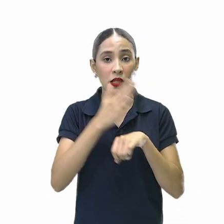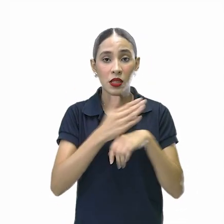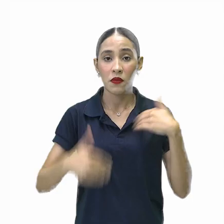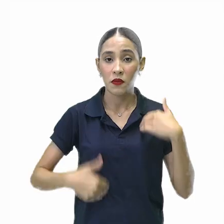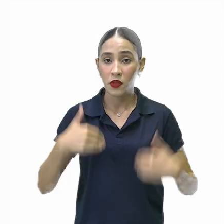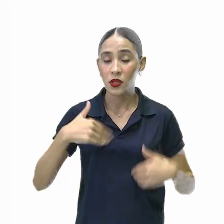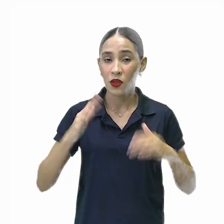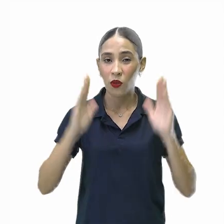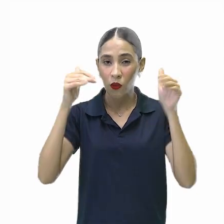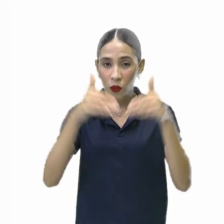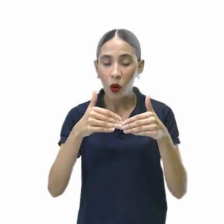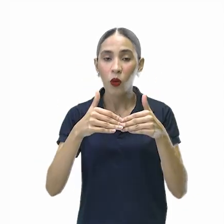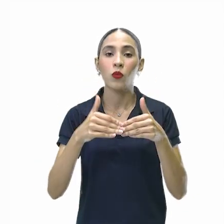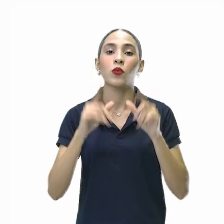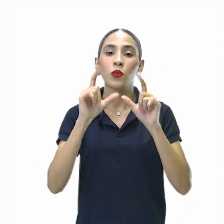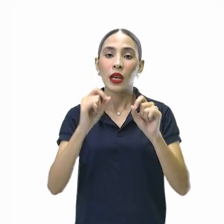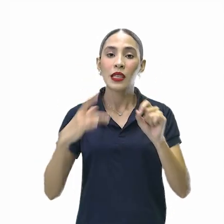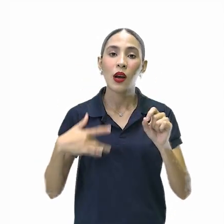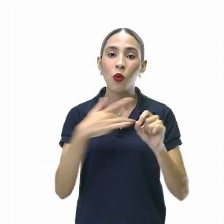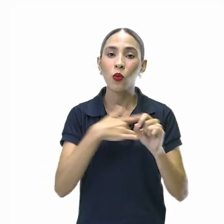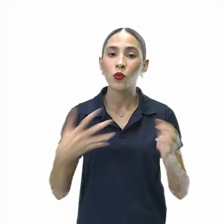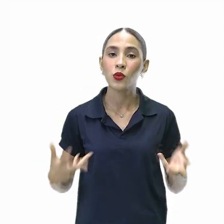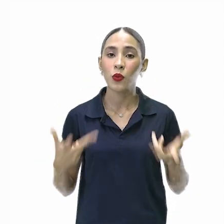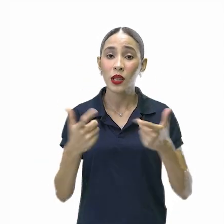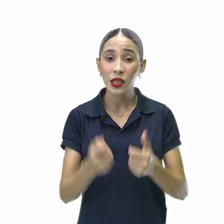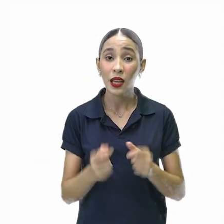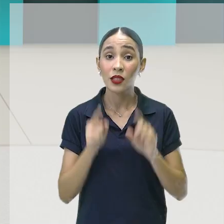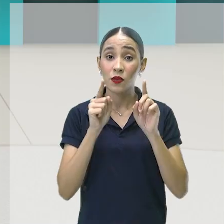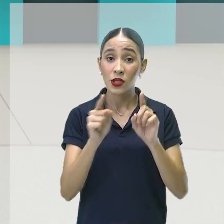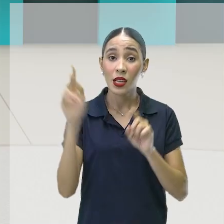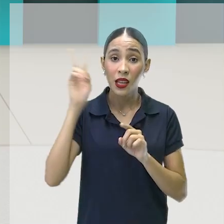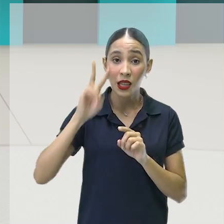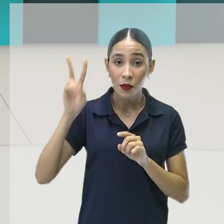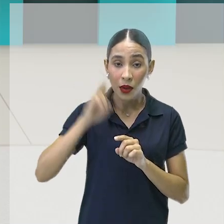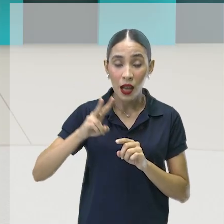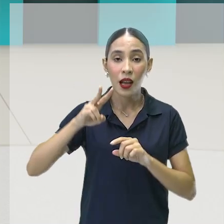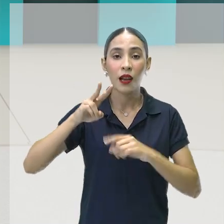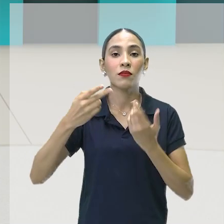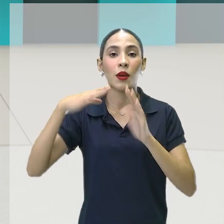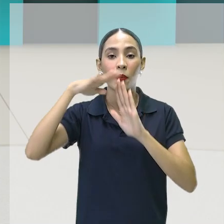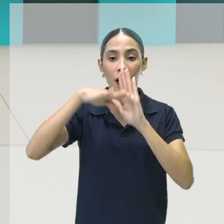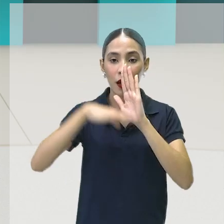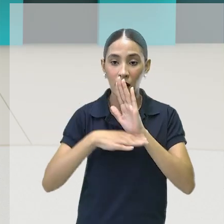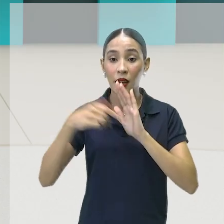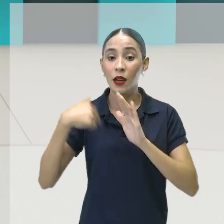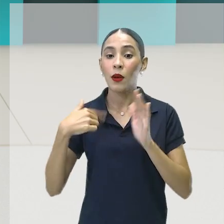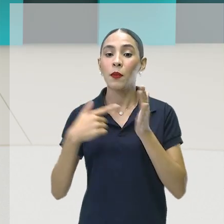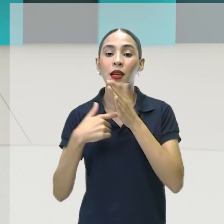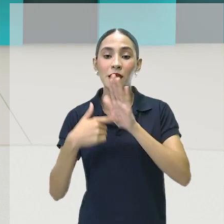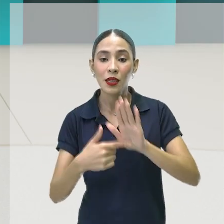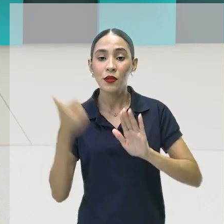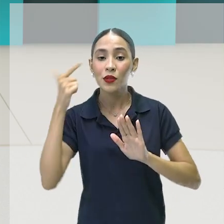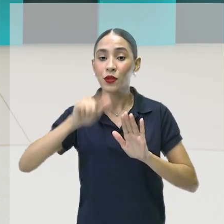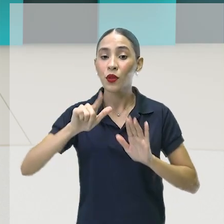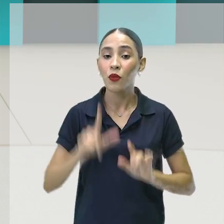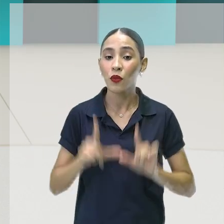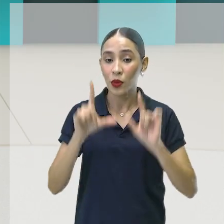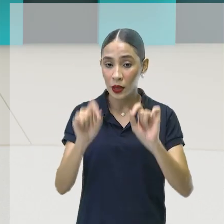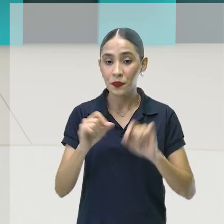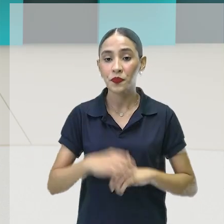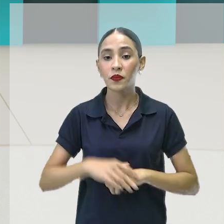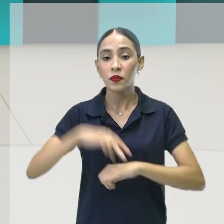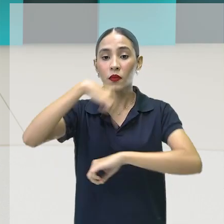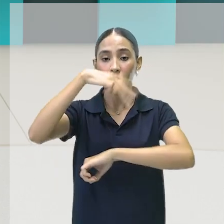em prol da saúde e bem-estar. E para vocês relembrarem, né, essa classificação, vou trazendo aqui novamente